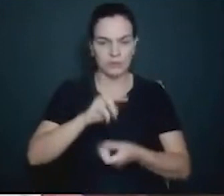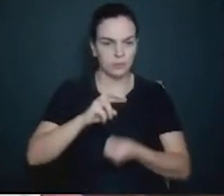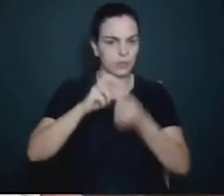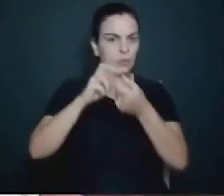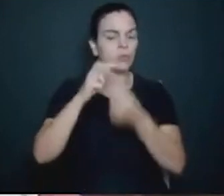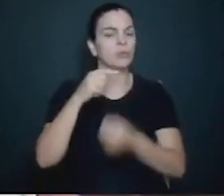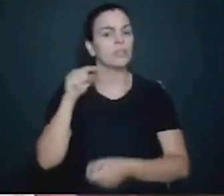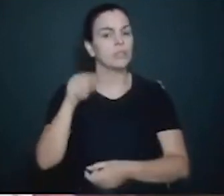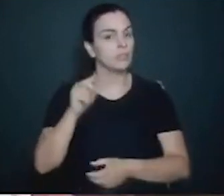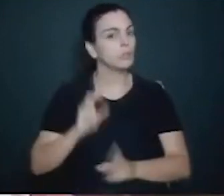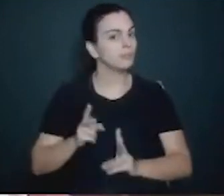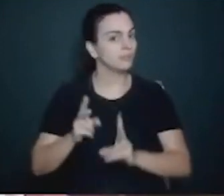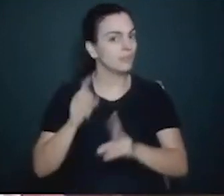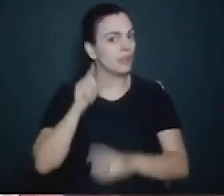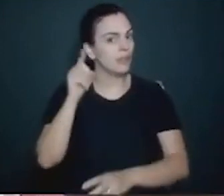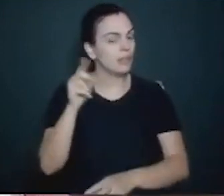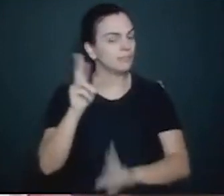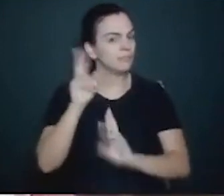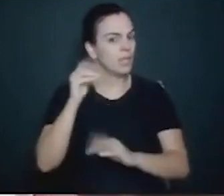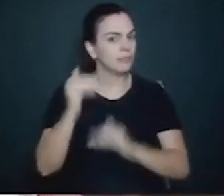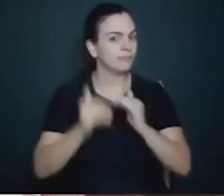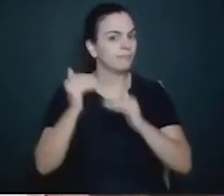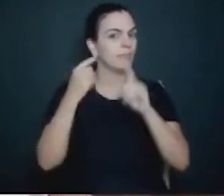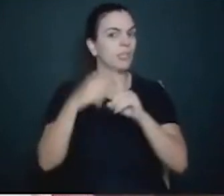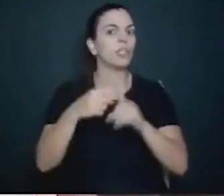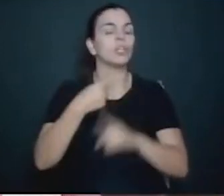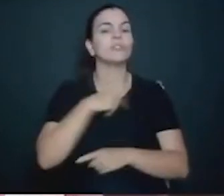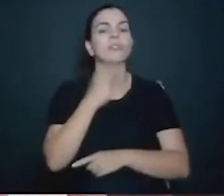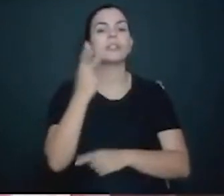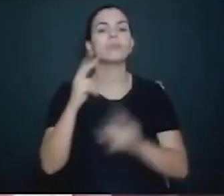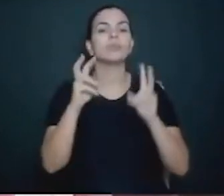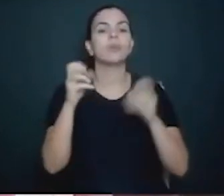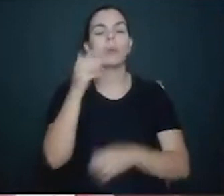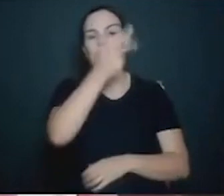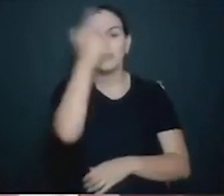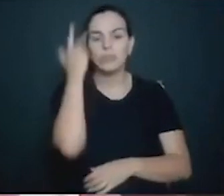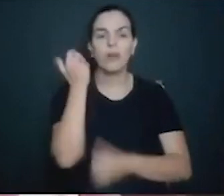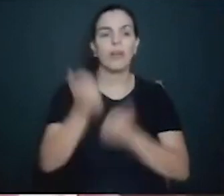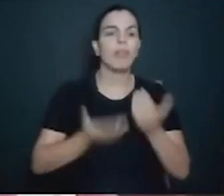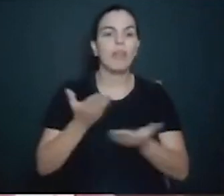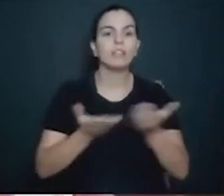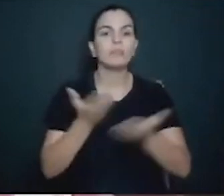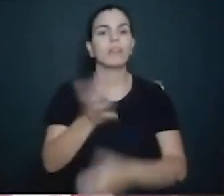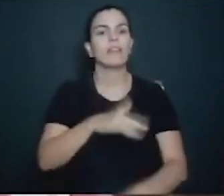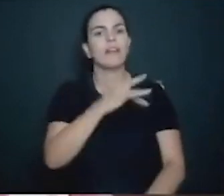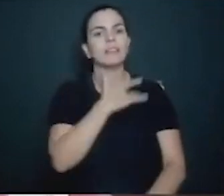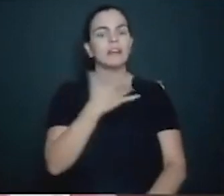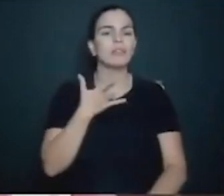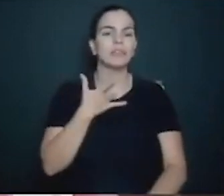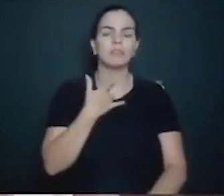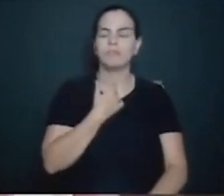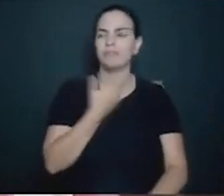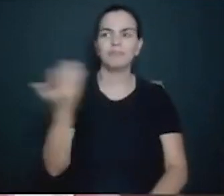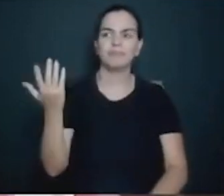que isso avance, porque nós estamos falando de pessoas, de atendimento, de saúde. Não é possível. Como é que vai o nosso